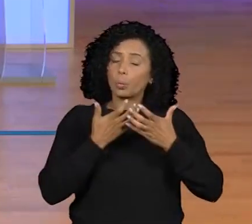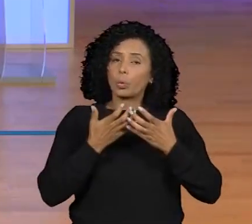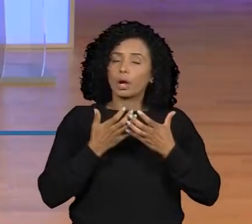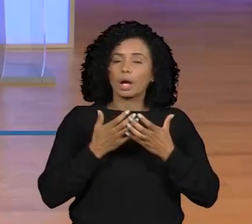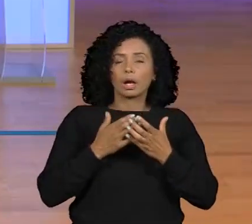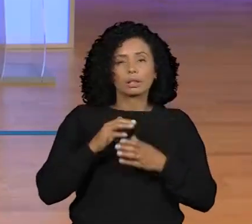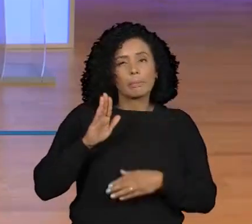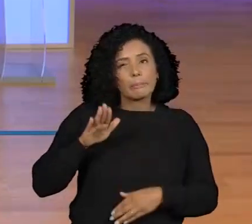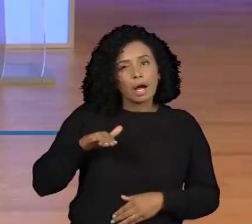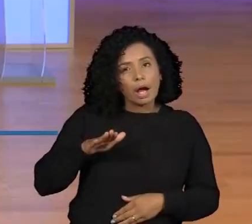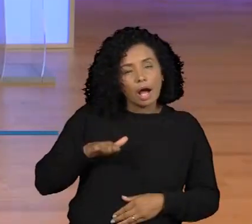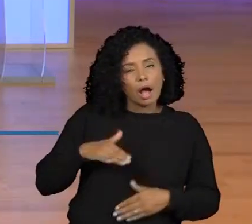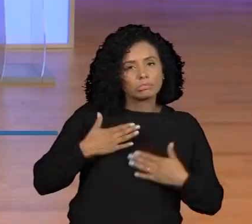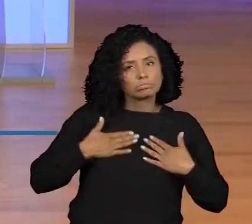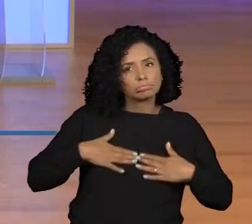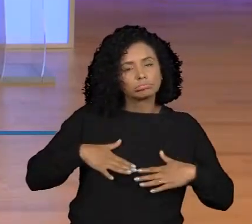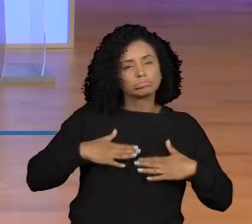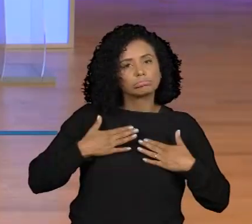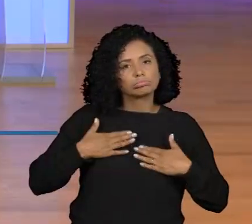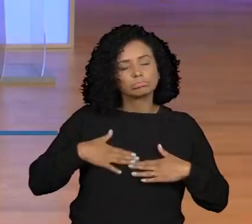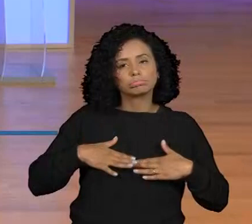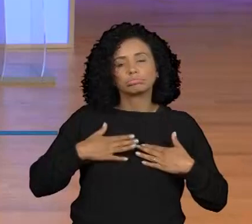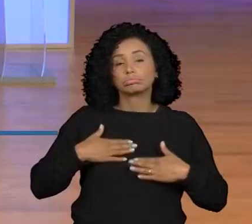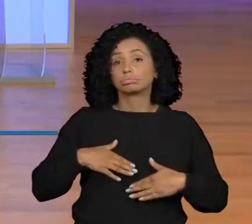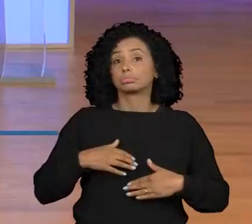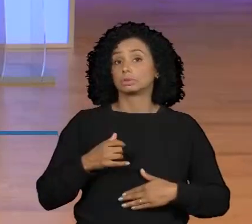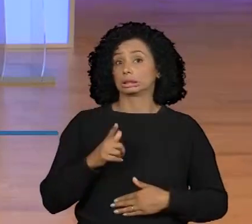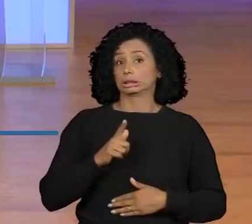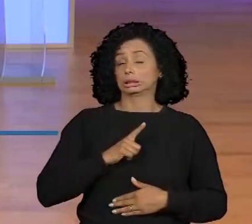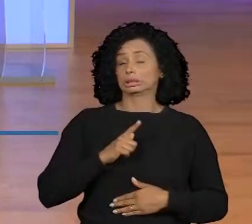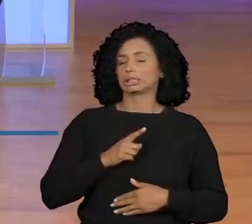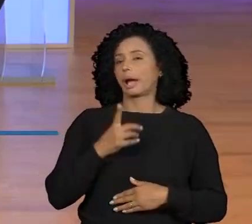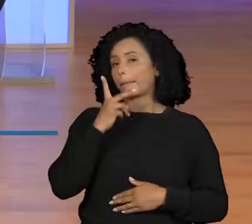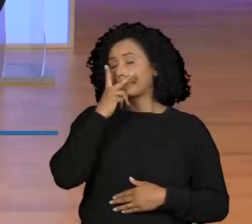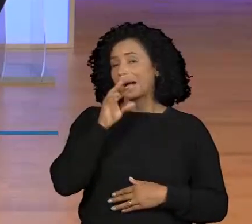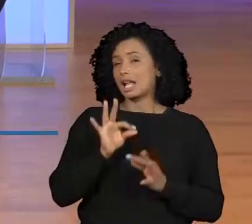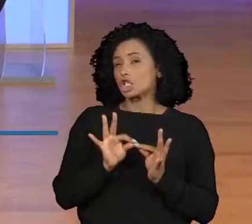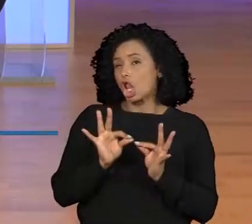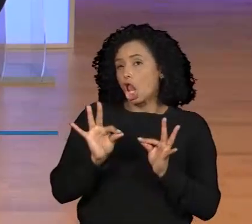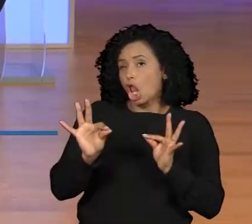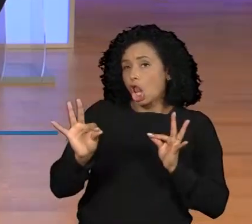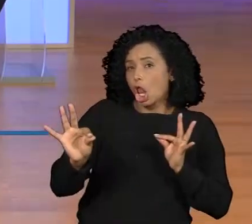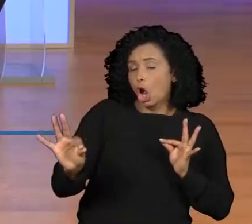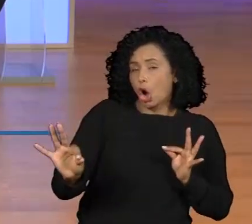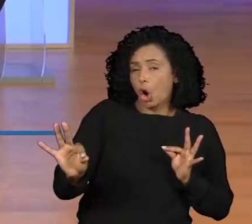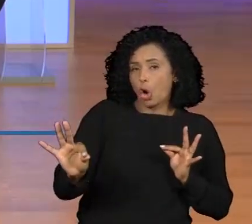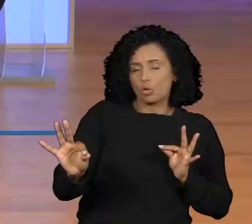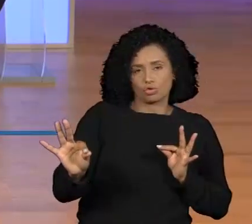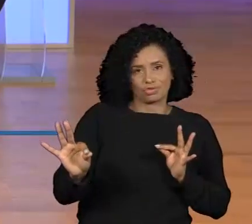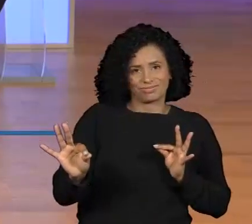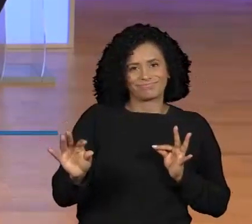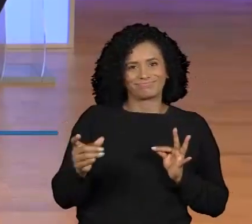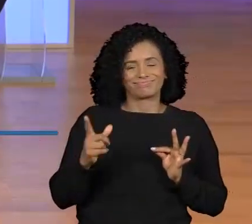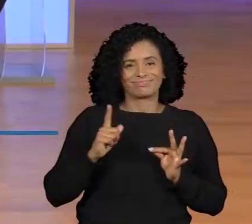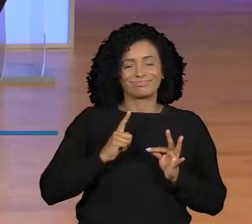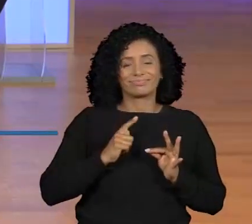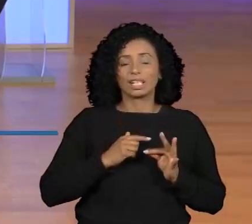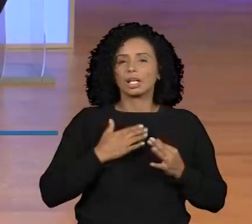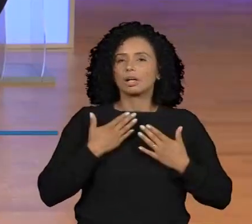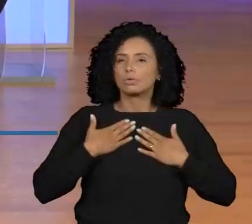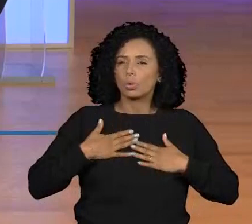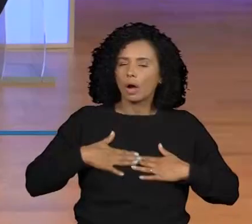tá longe do objeto hoje eu me tornei já quando quer capim aí o objeto tá aqui você vai